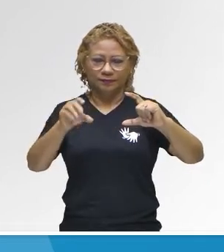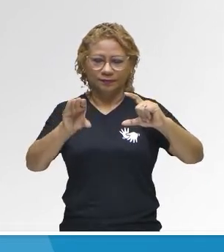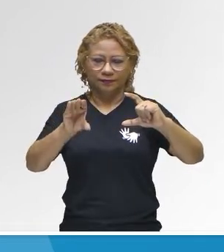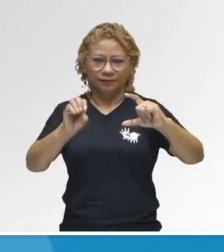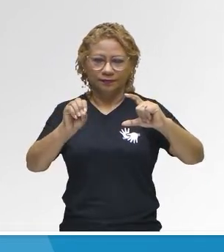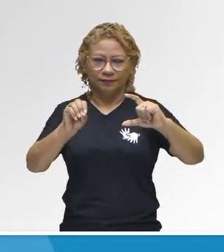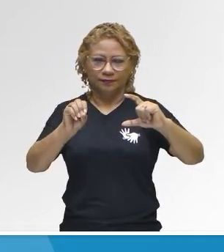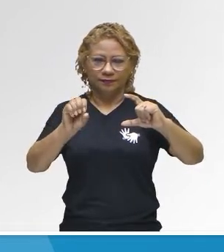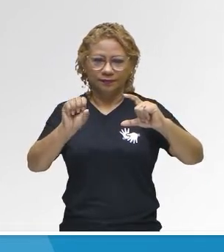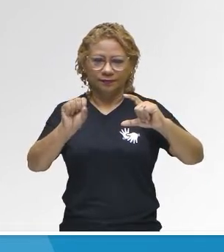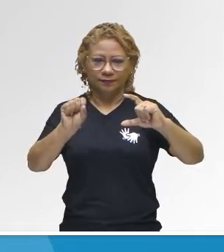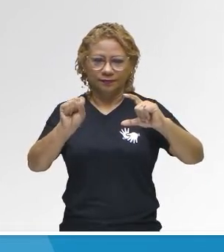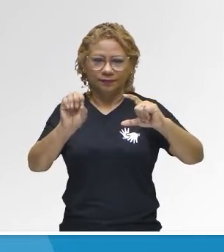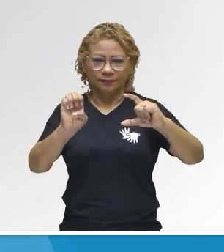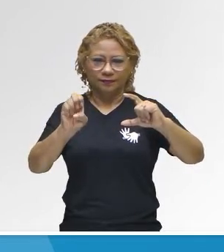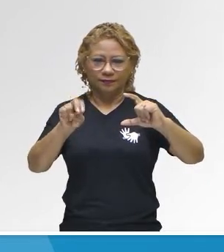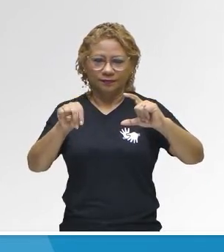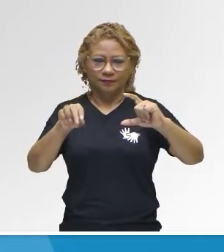cossenos.